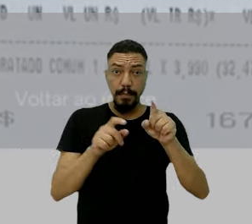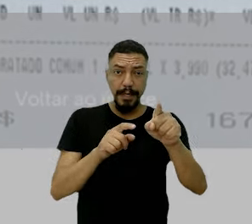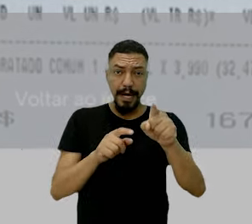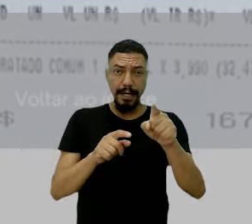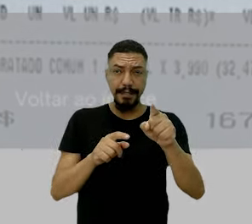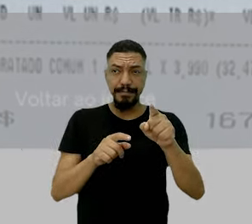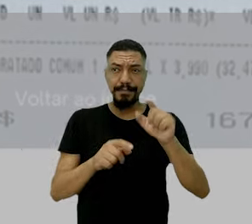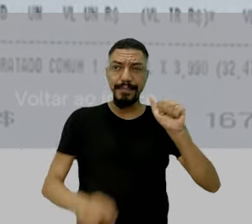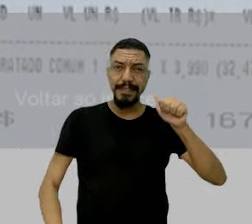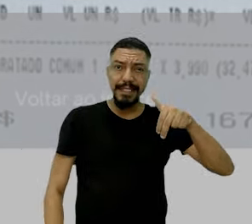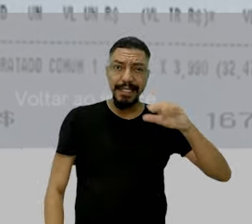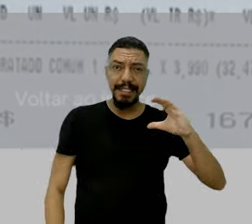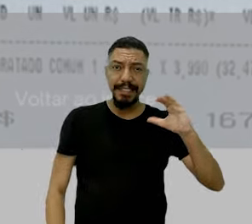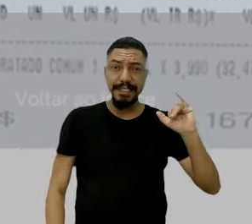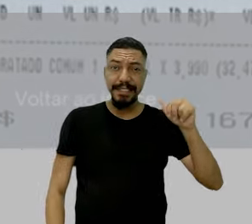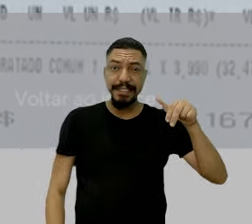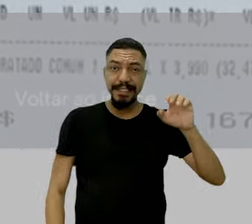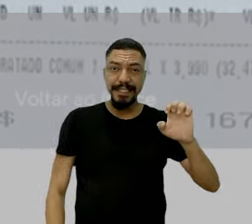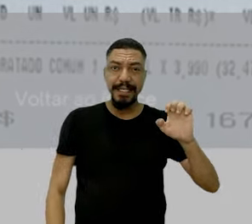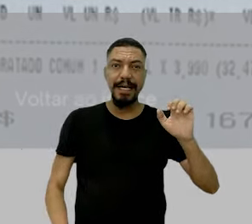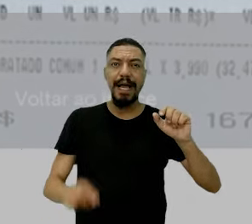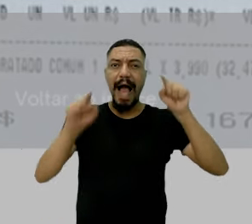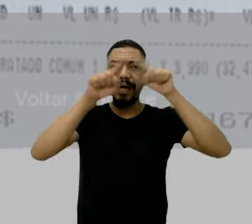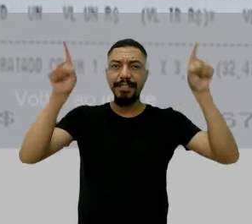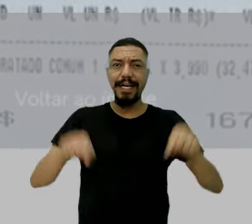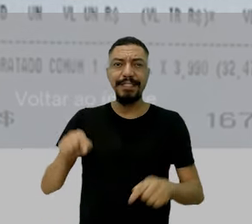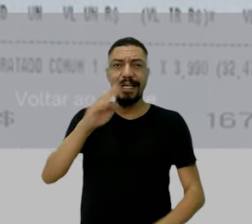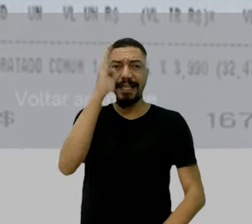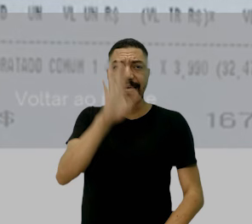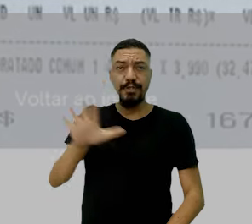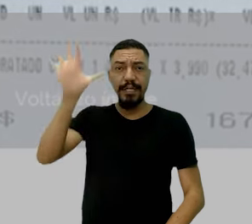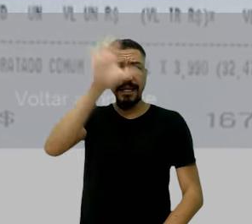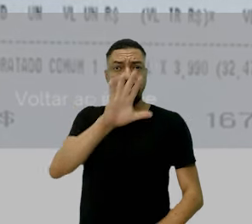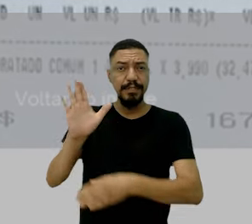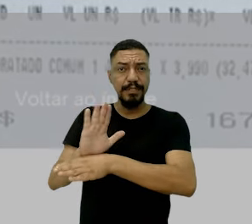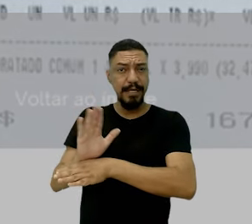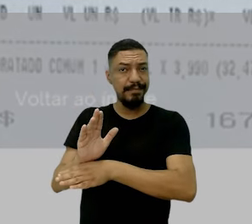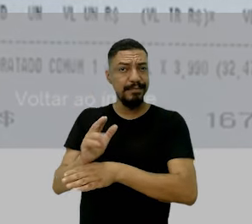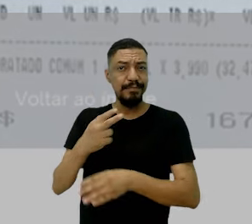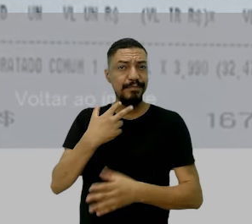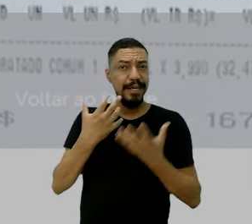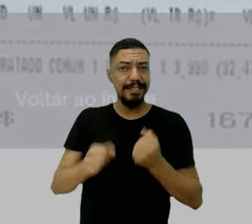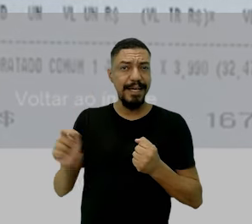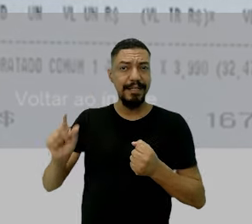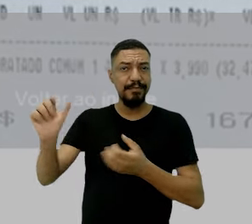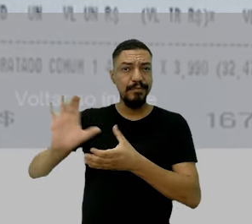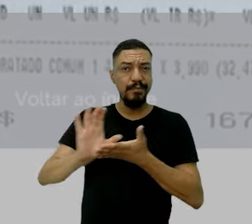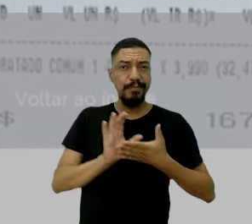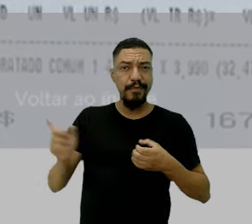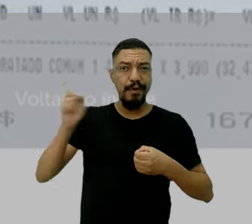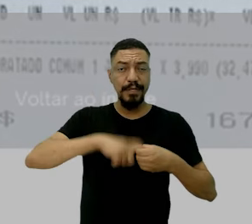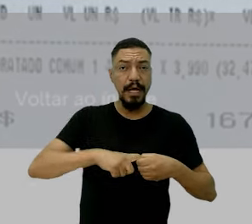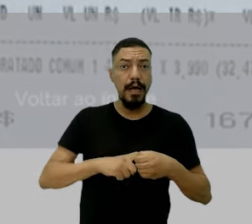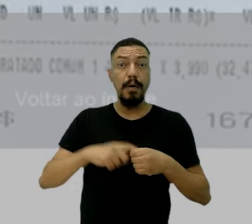Mas com relação à Ancine, alguns editais mais complexos não permitem reembolsos. Os editais